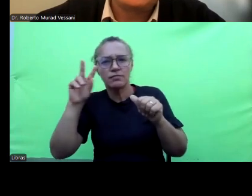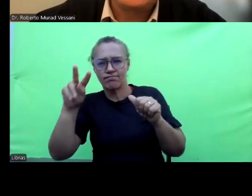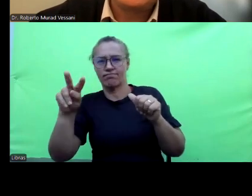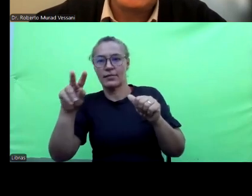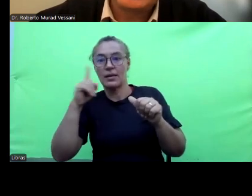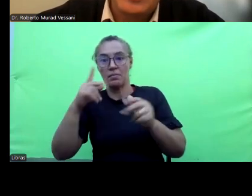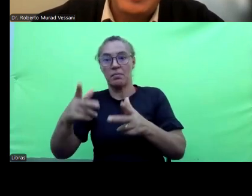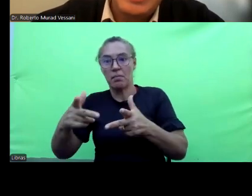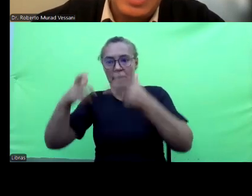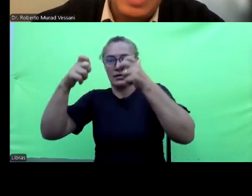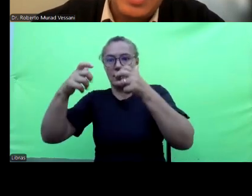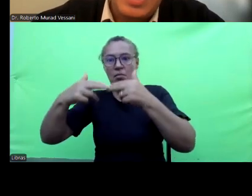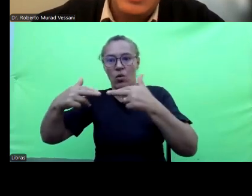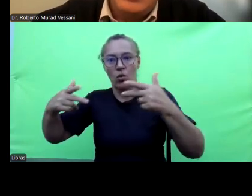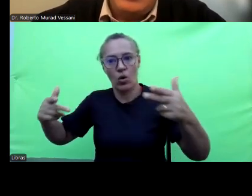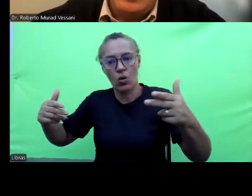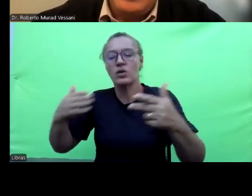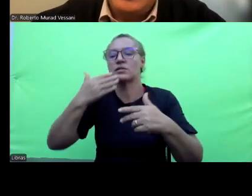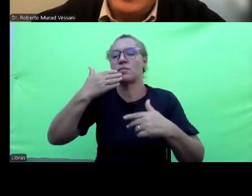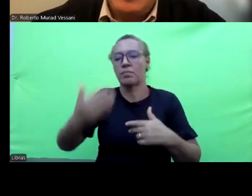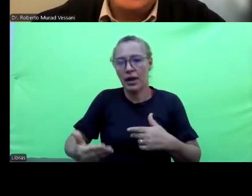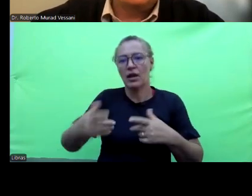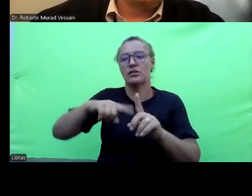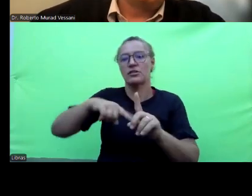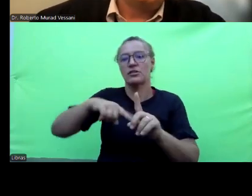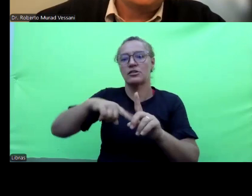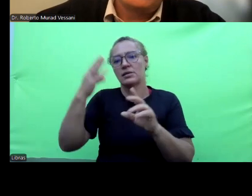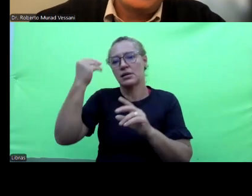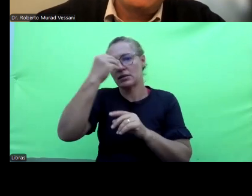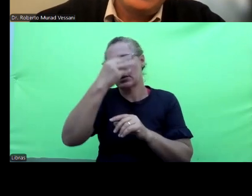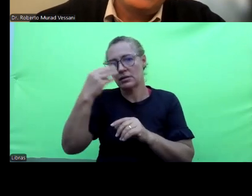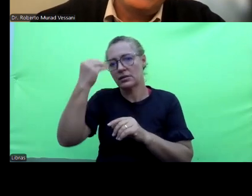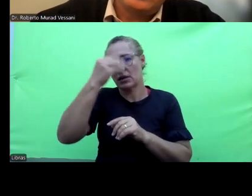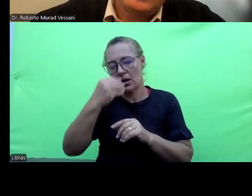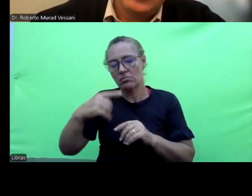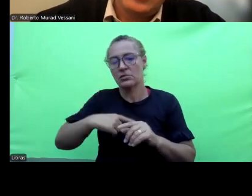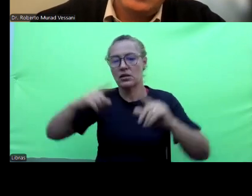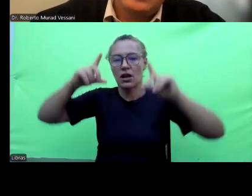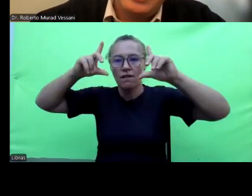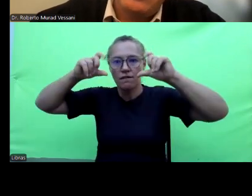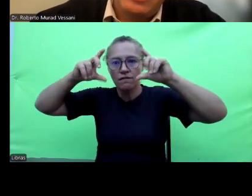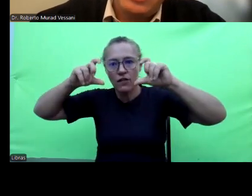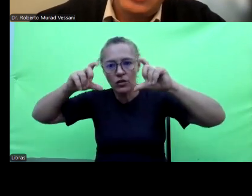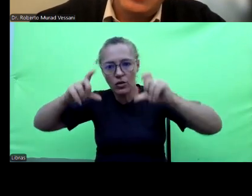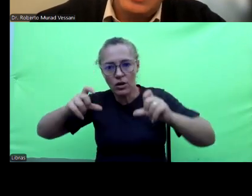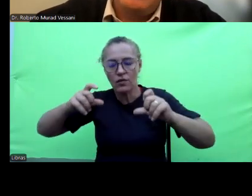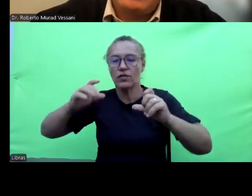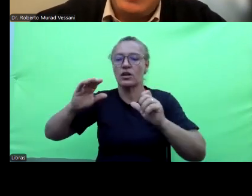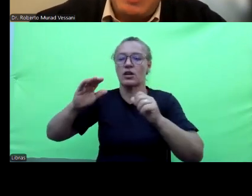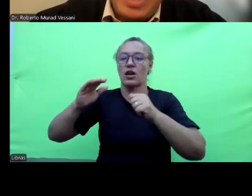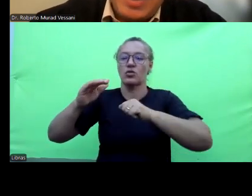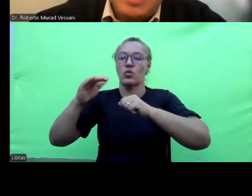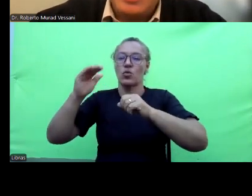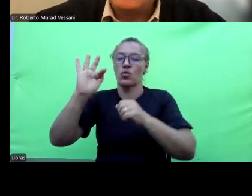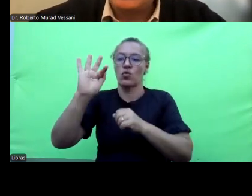pode fazer exames complementares. Então, esses exames incluem uma fotografia do fundo de olho, para